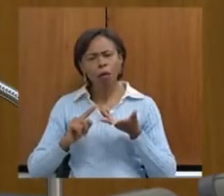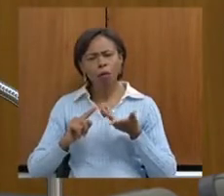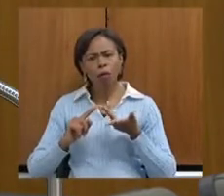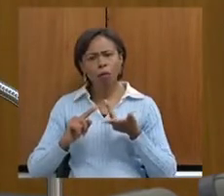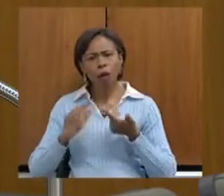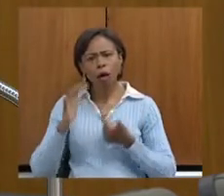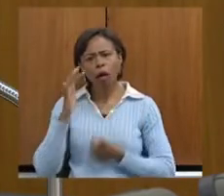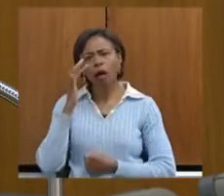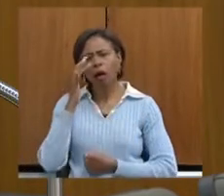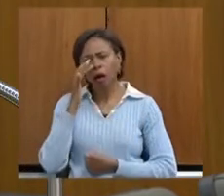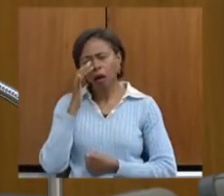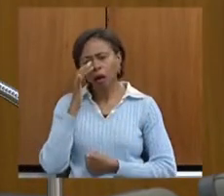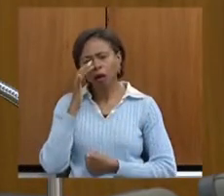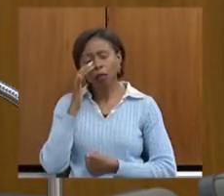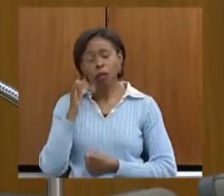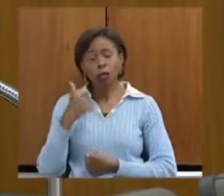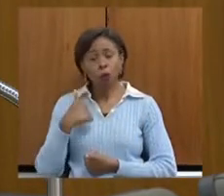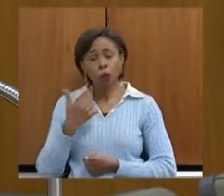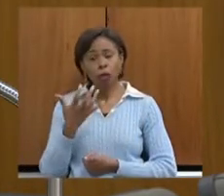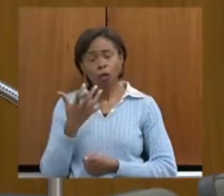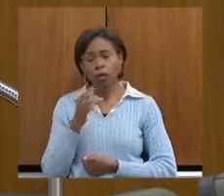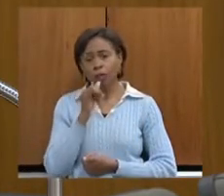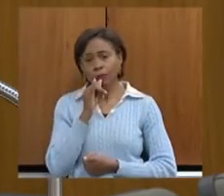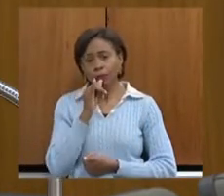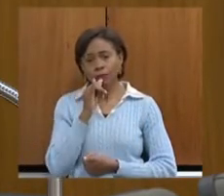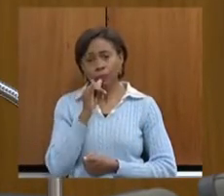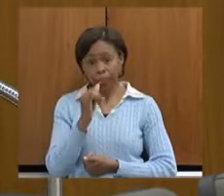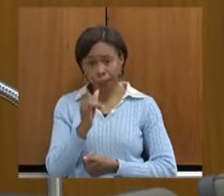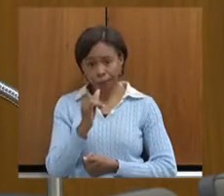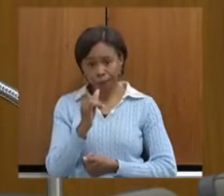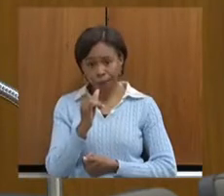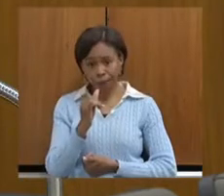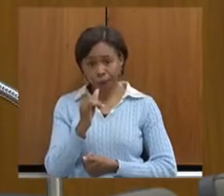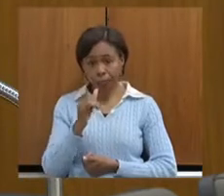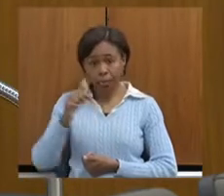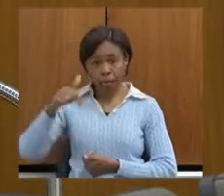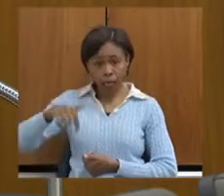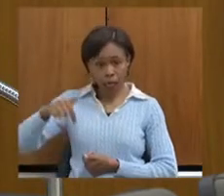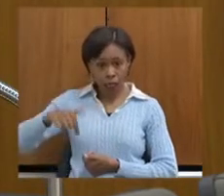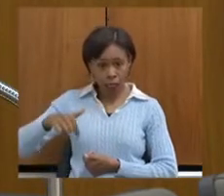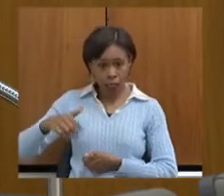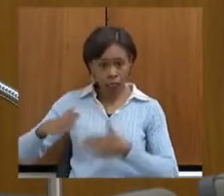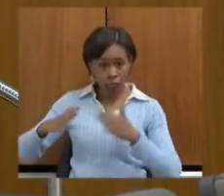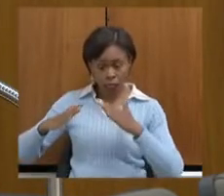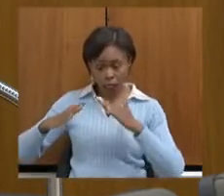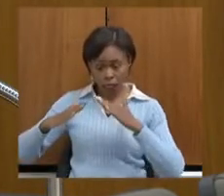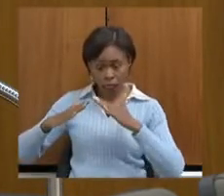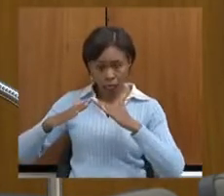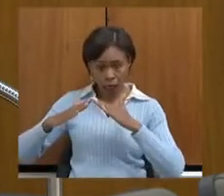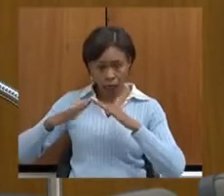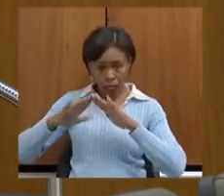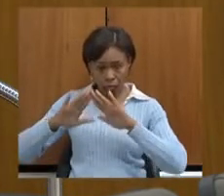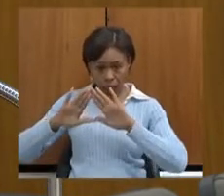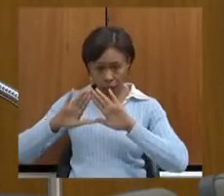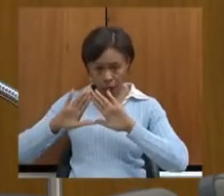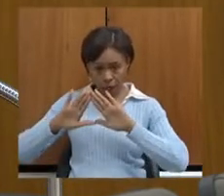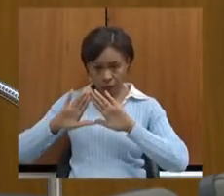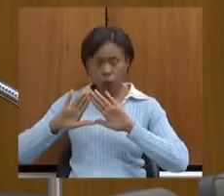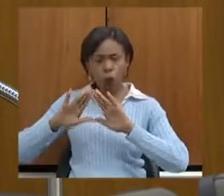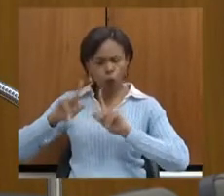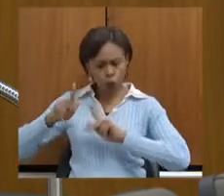de dizer que esta casa é a casa do povo